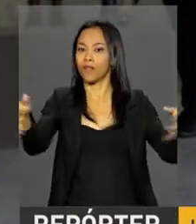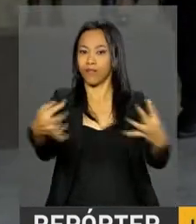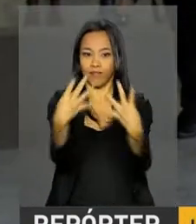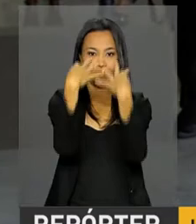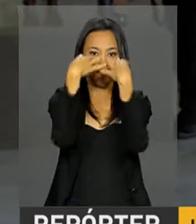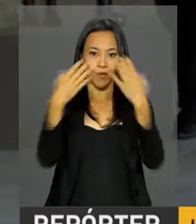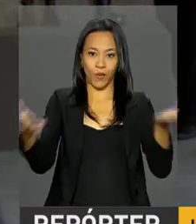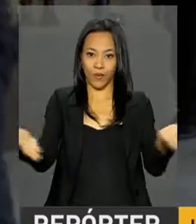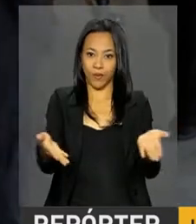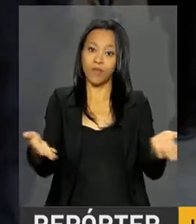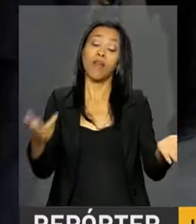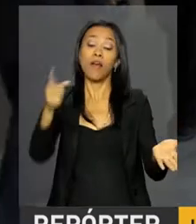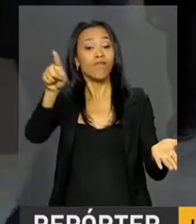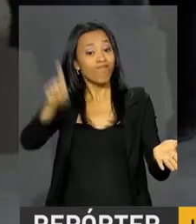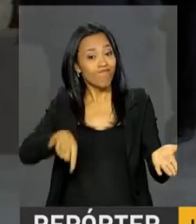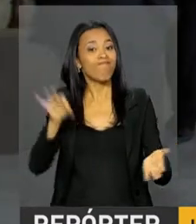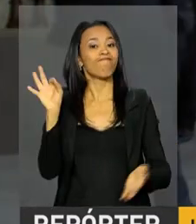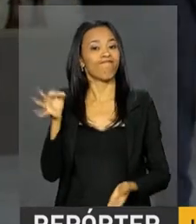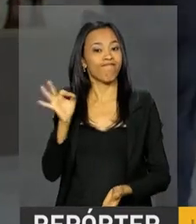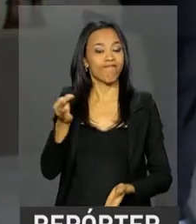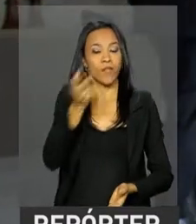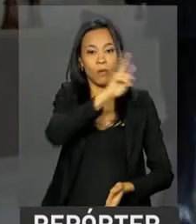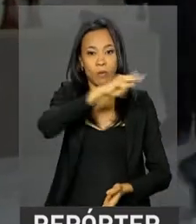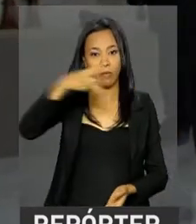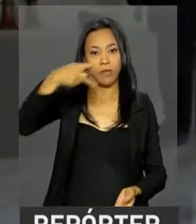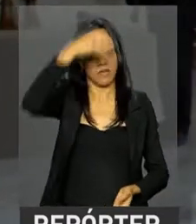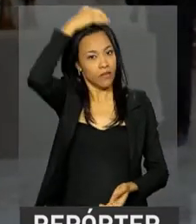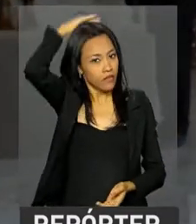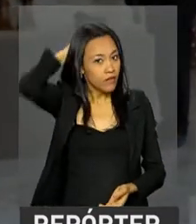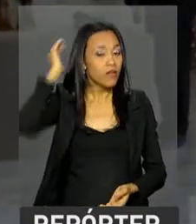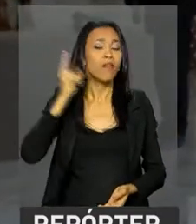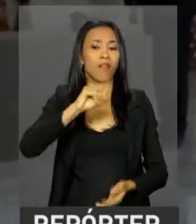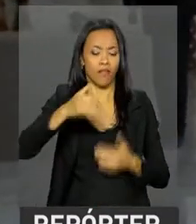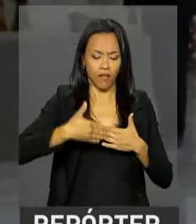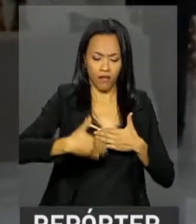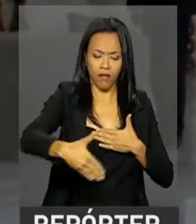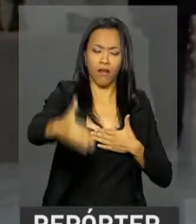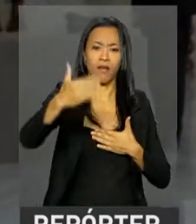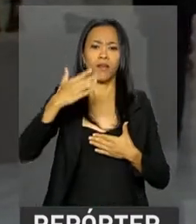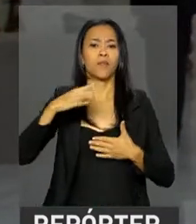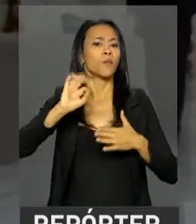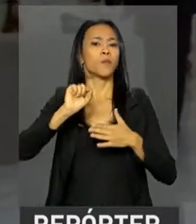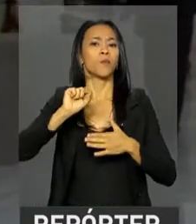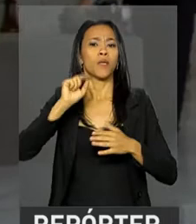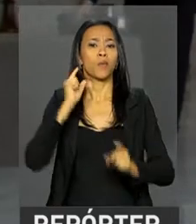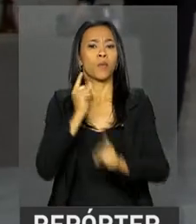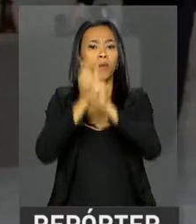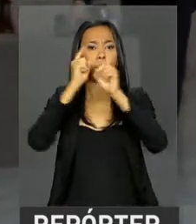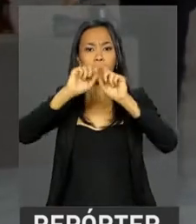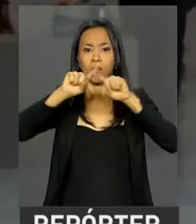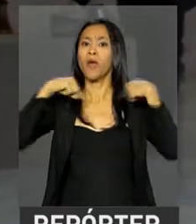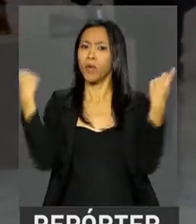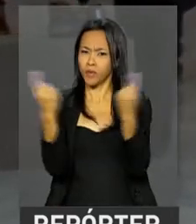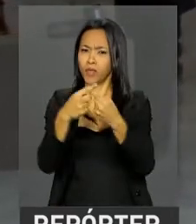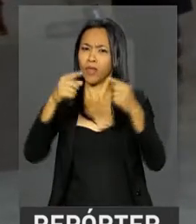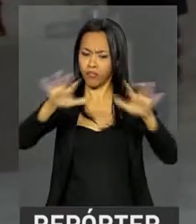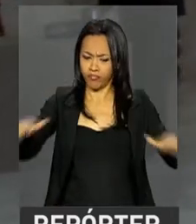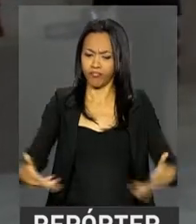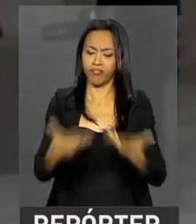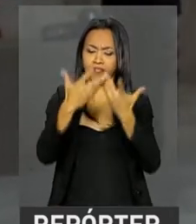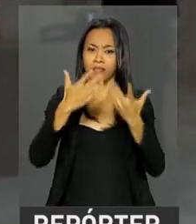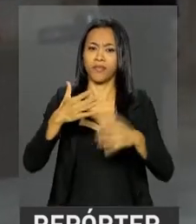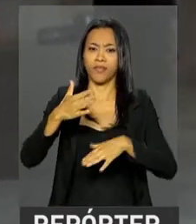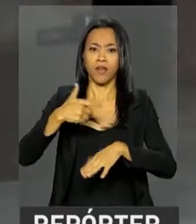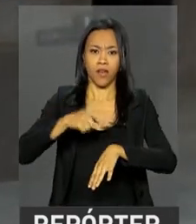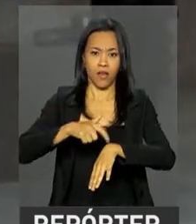TV NBR. É isso mesmo, o presidente Michel Temer vai sancionar em uma cerimônia aqui no Palácio do Planalto, agora a partir das 11